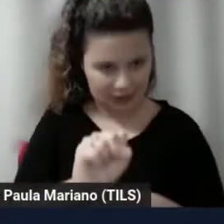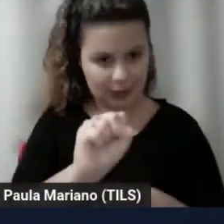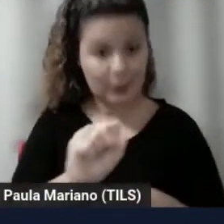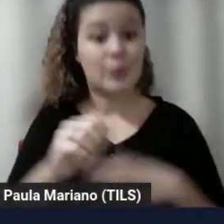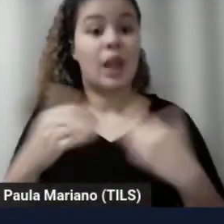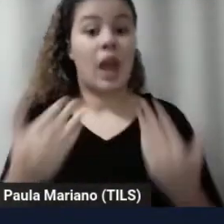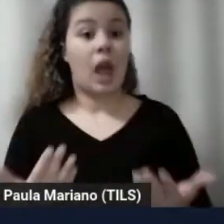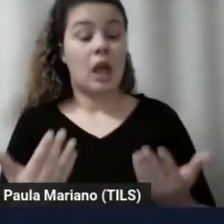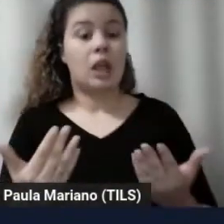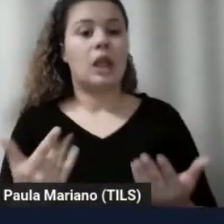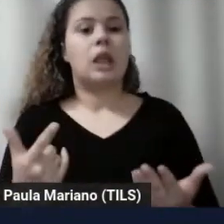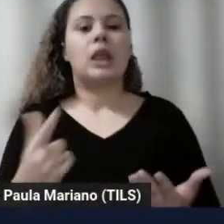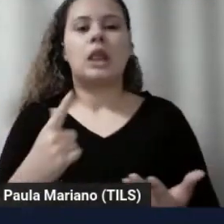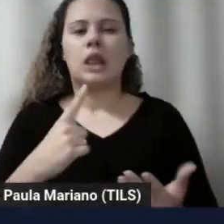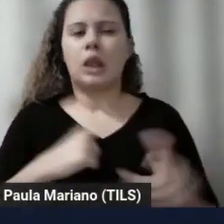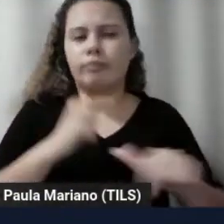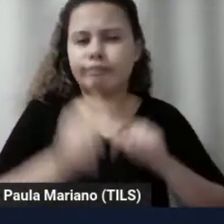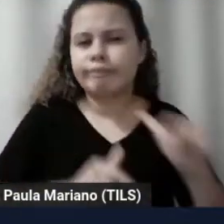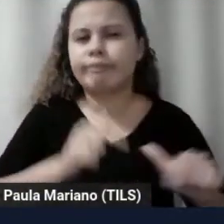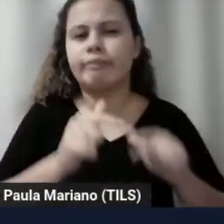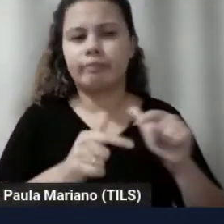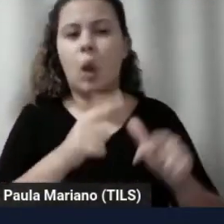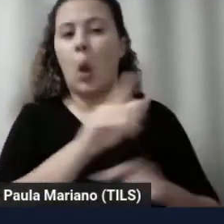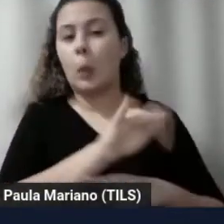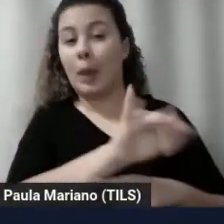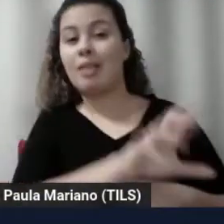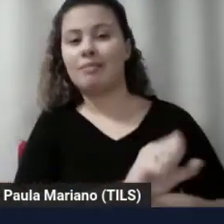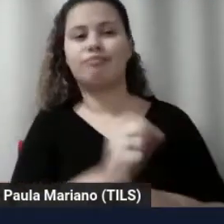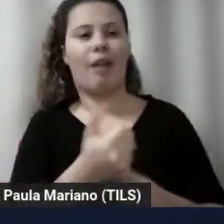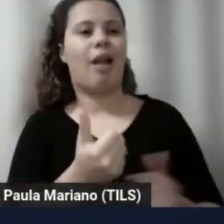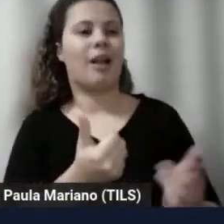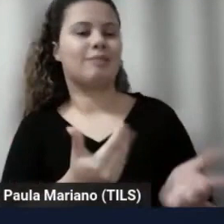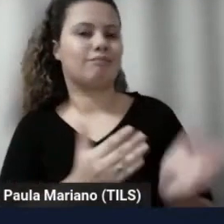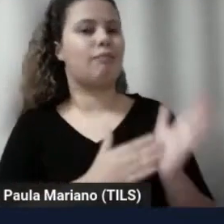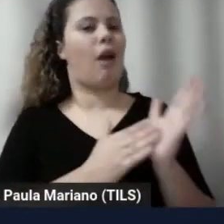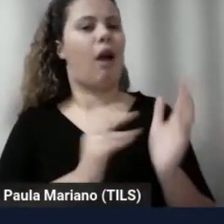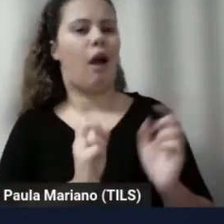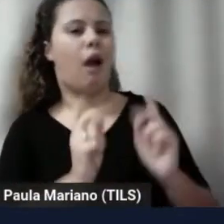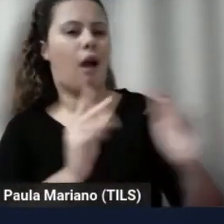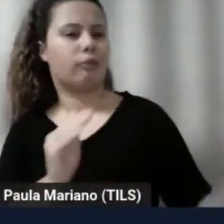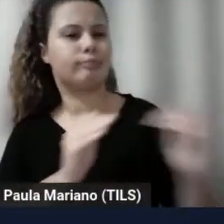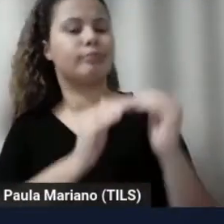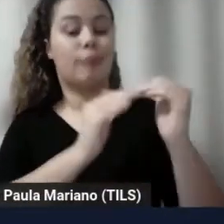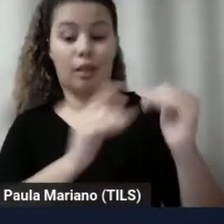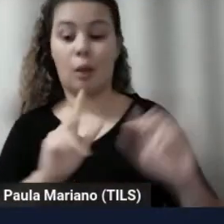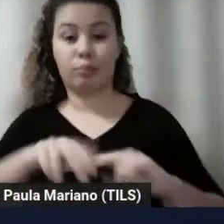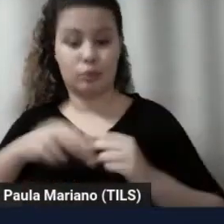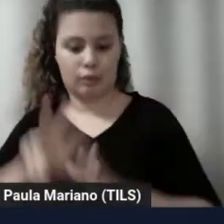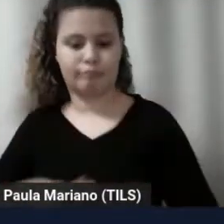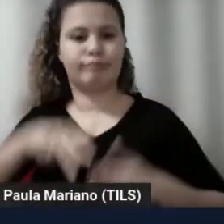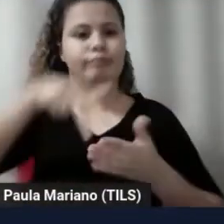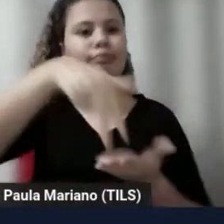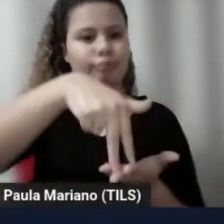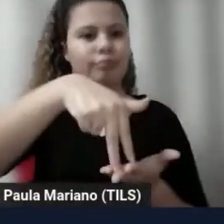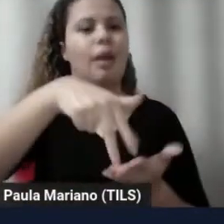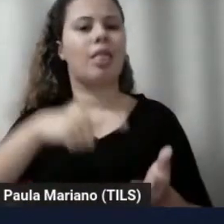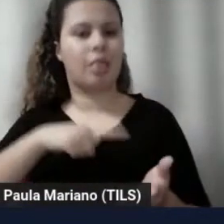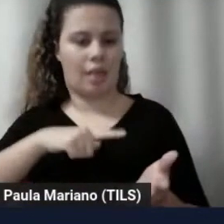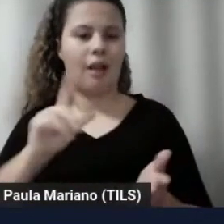que tem agradado tanto ao BIS que ele ganhou um cargo lá. Ele tem um cargo lá no BIS. Pode passar,